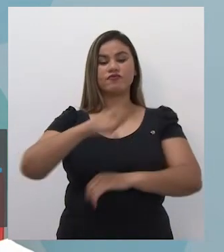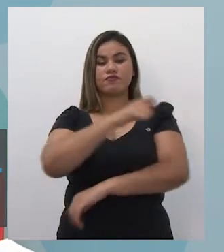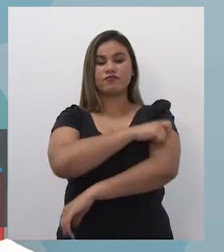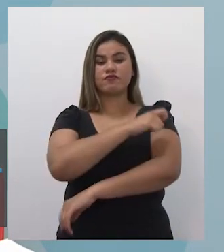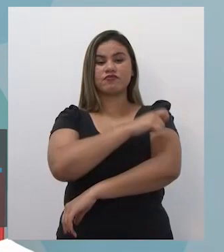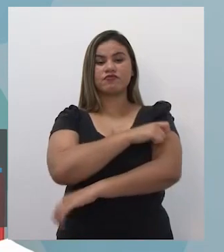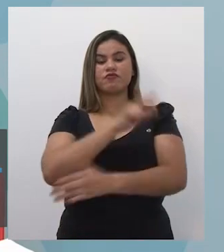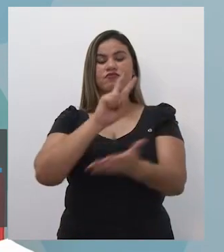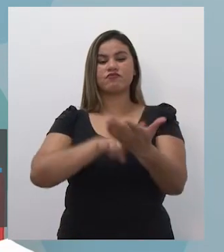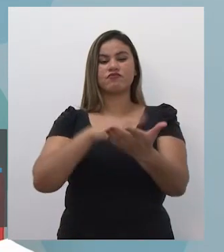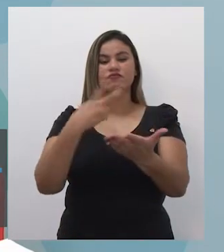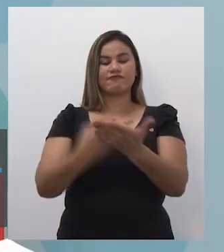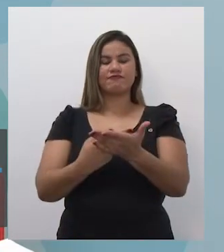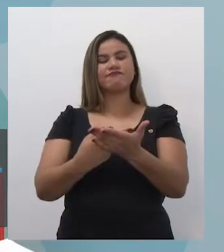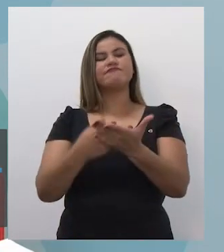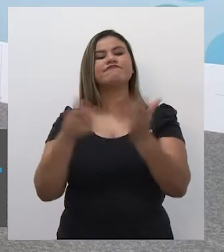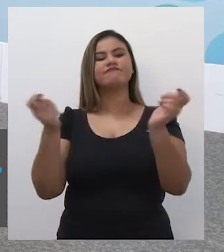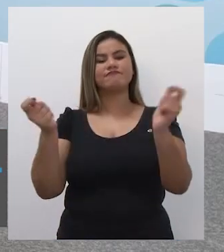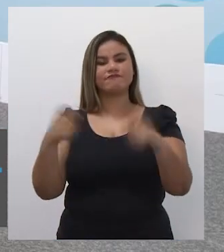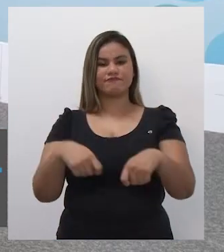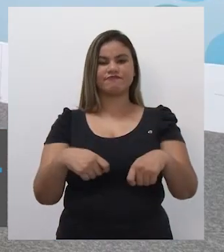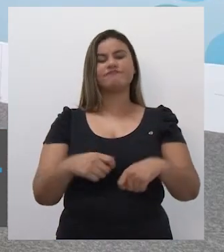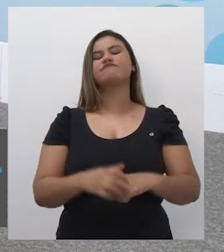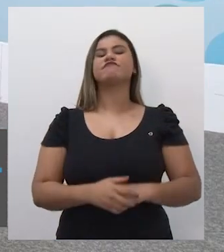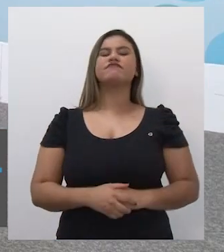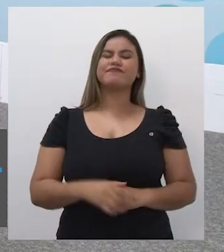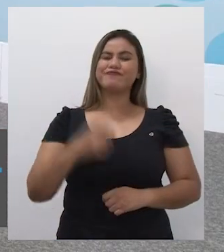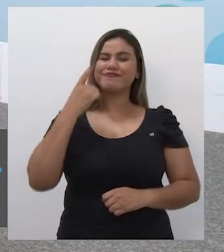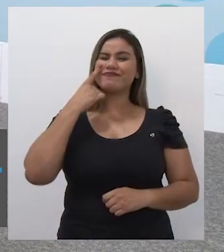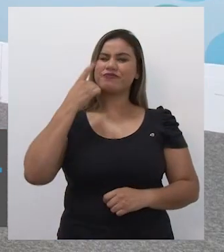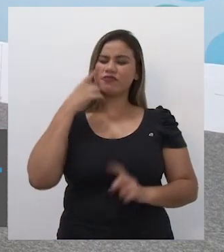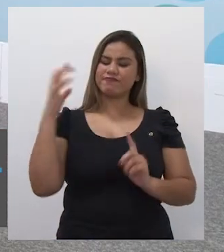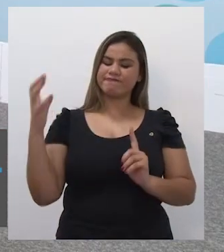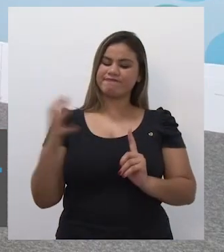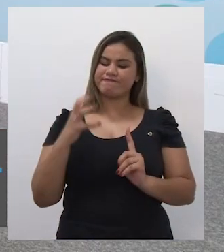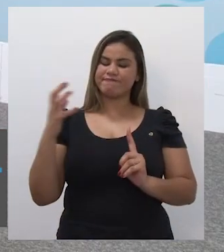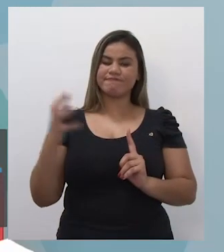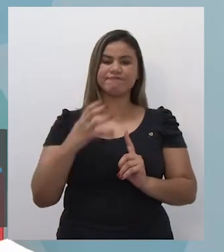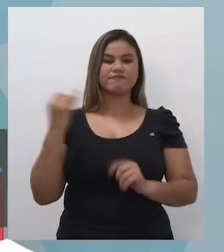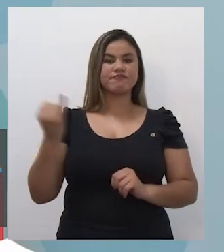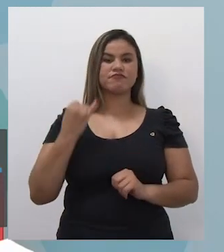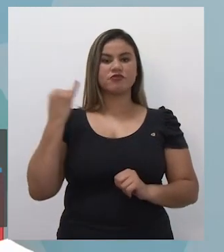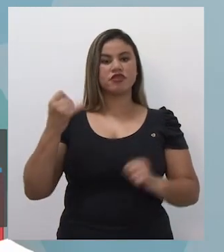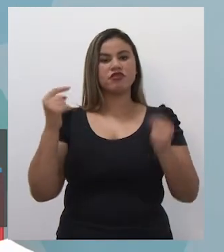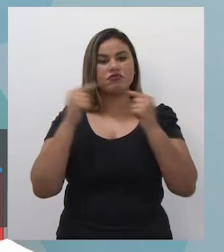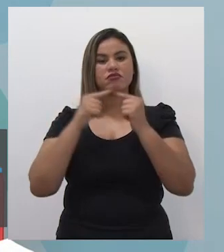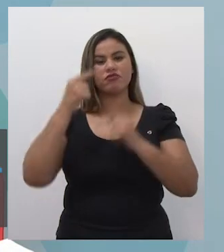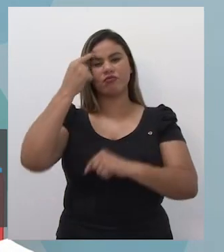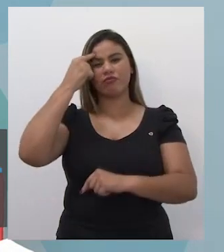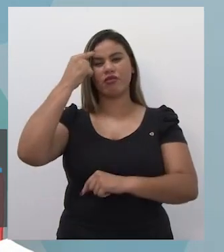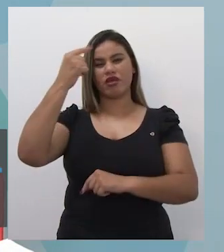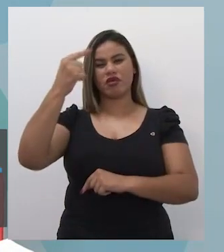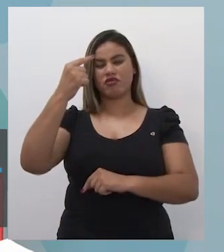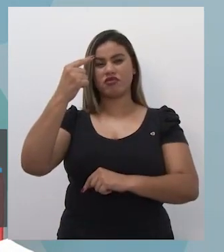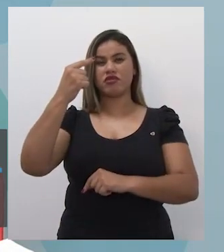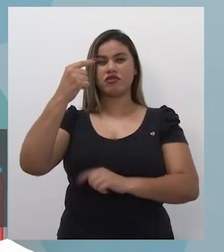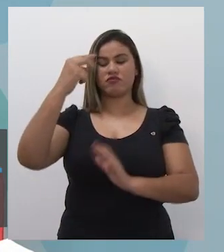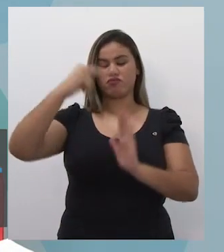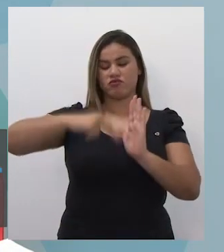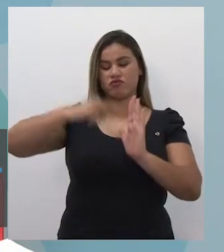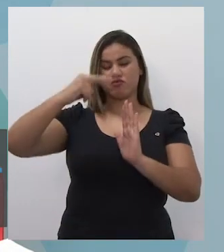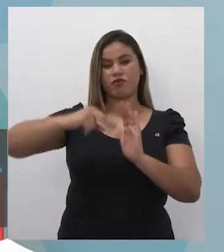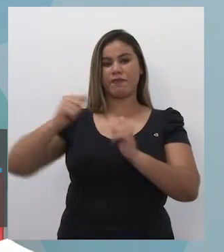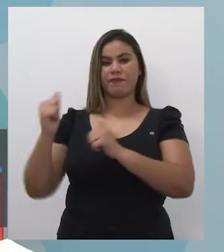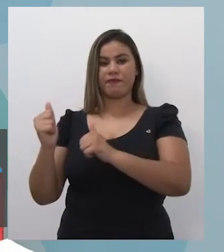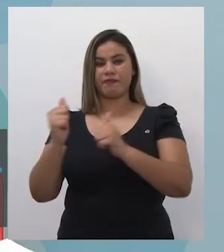interpretarem as mesmas. Então, essa provocação é muito importante, principalmente quando a gente pensa em como formar um leitor proficiente, que,